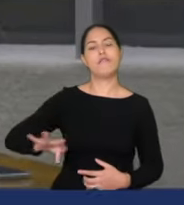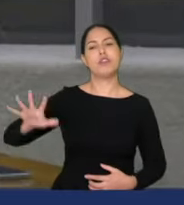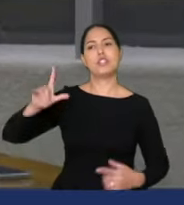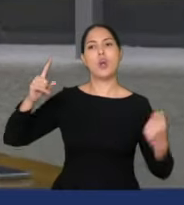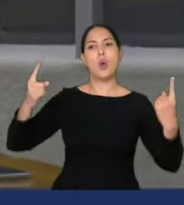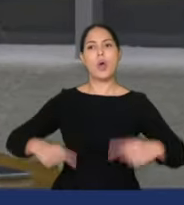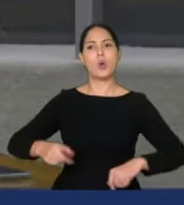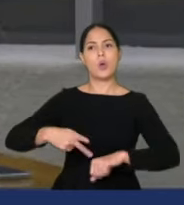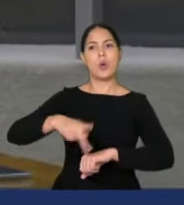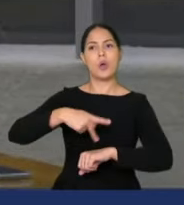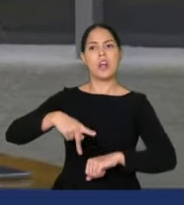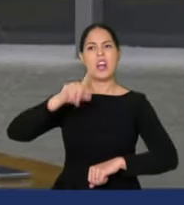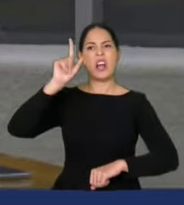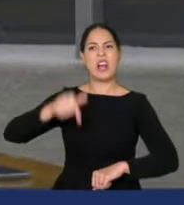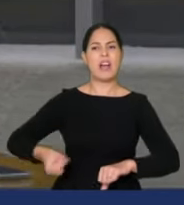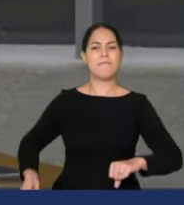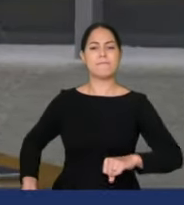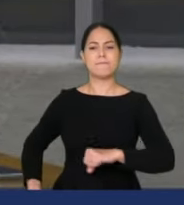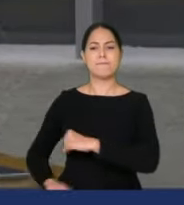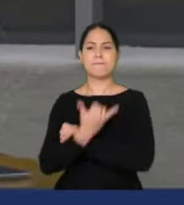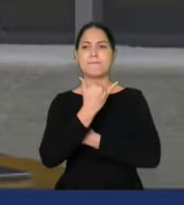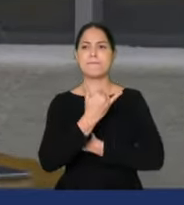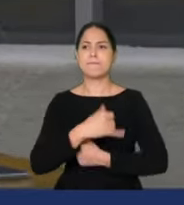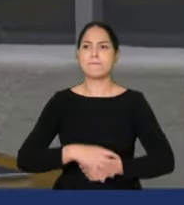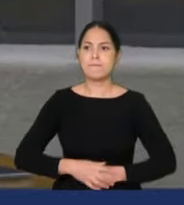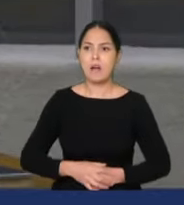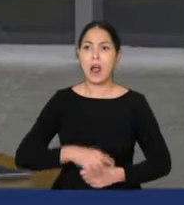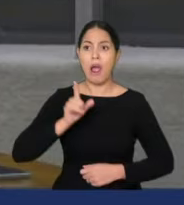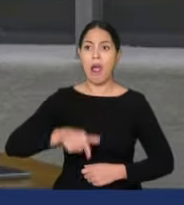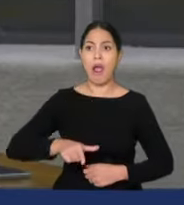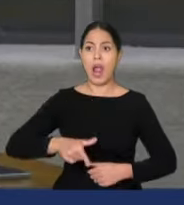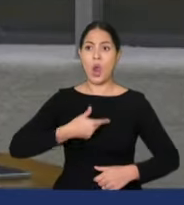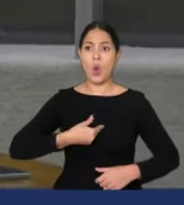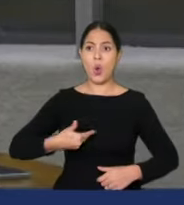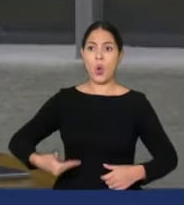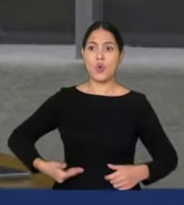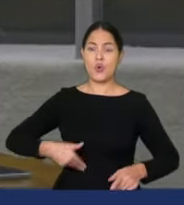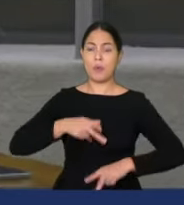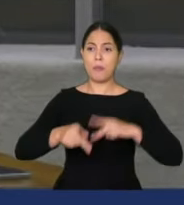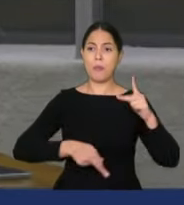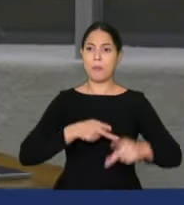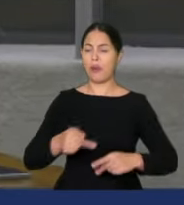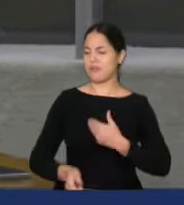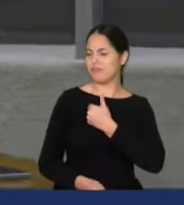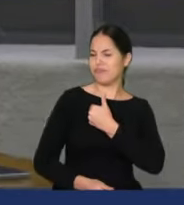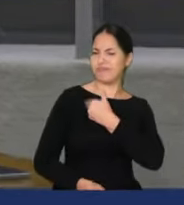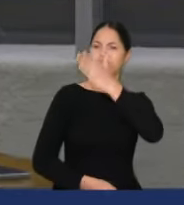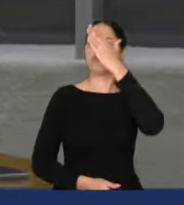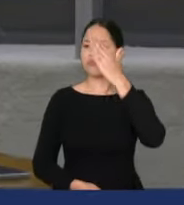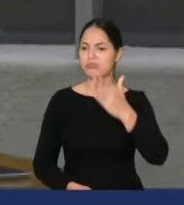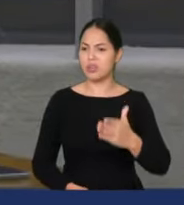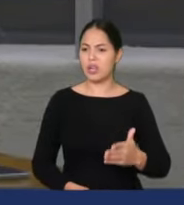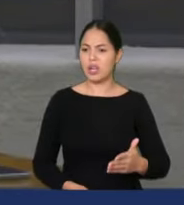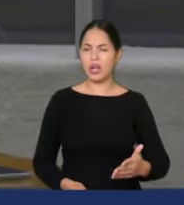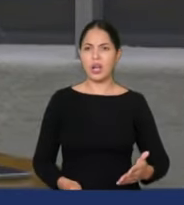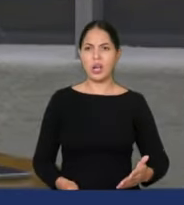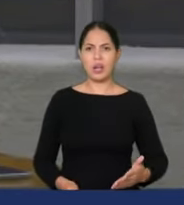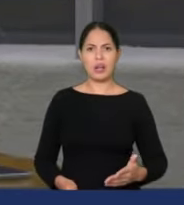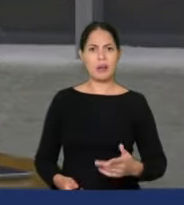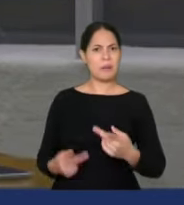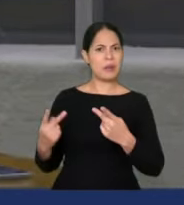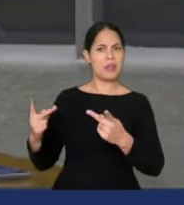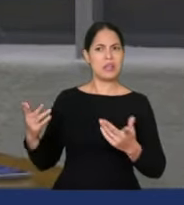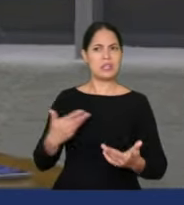traidor, é um governo que os brasileiros estão virando cada vez mais as costas para ele. Está apontando o caminho